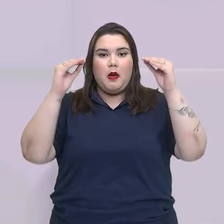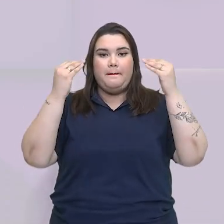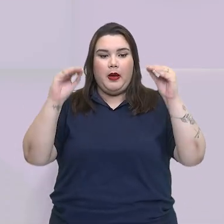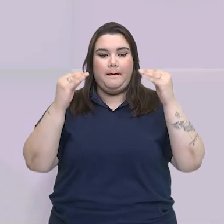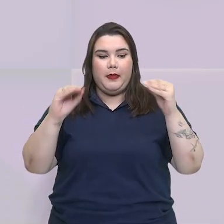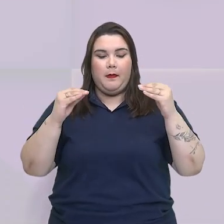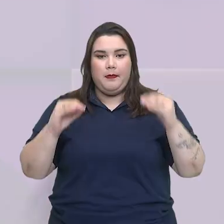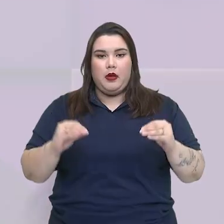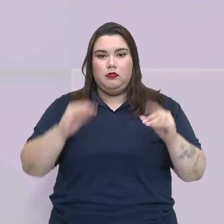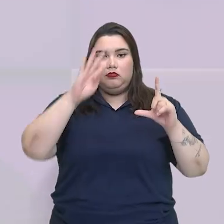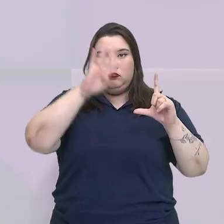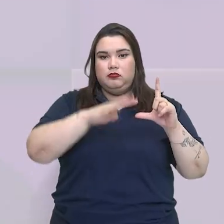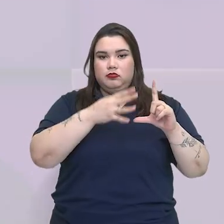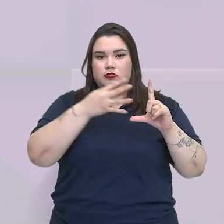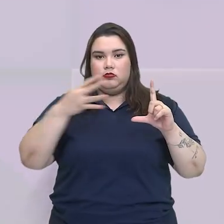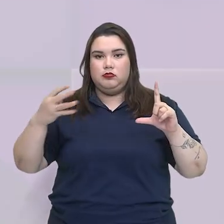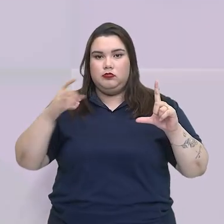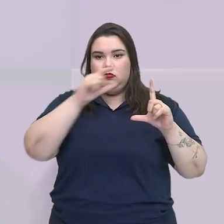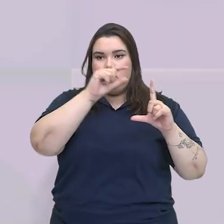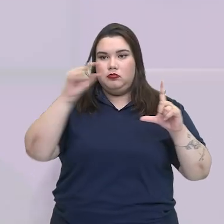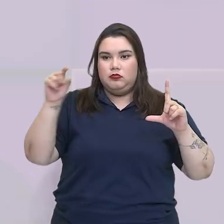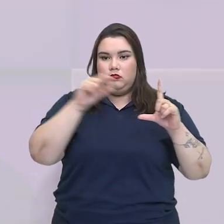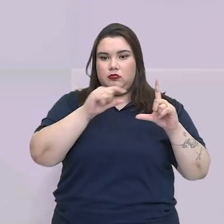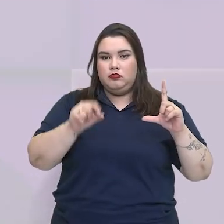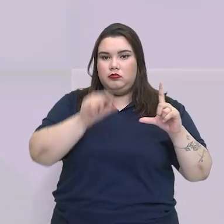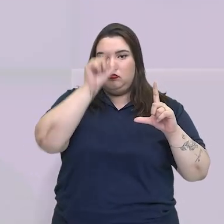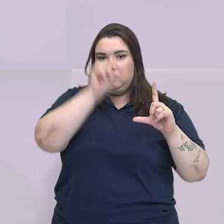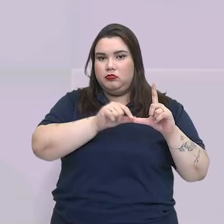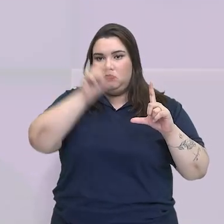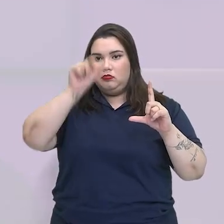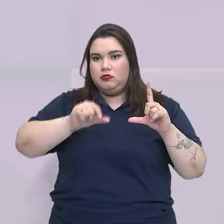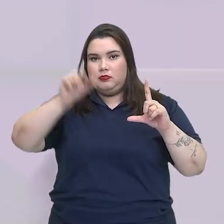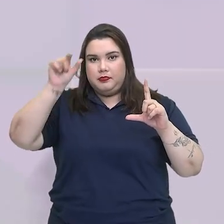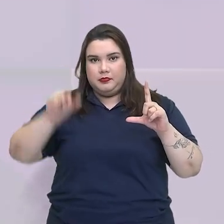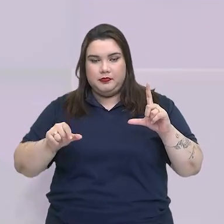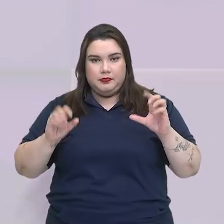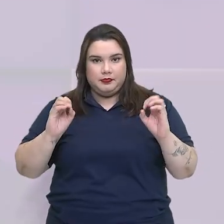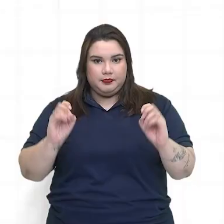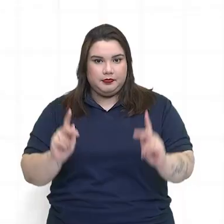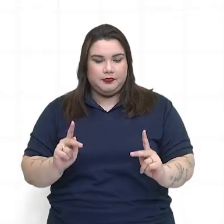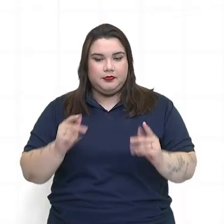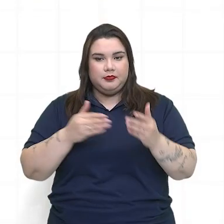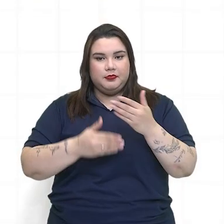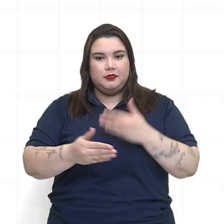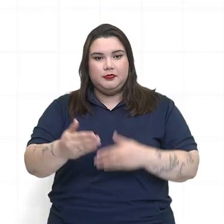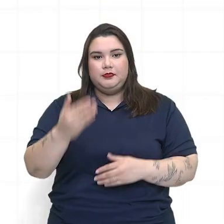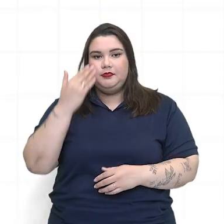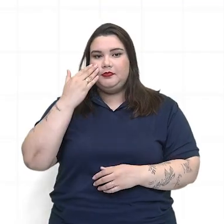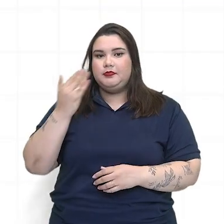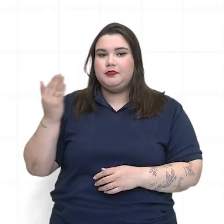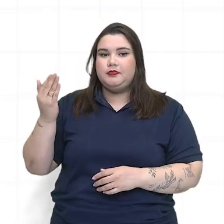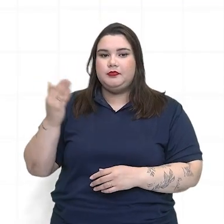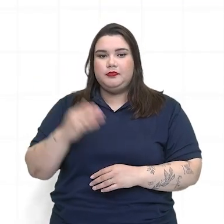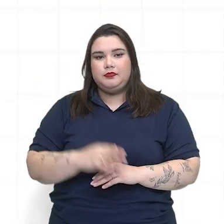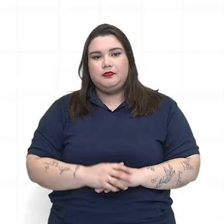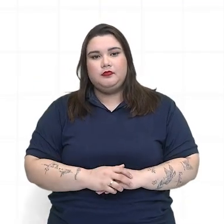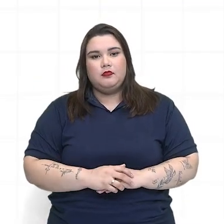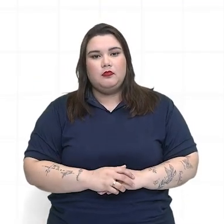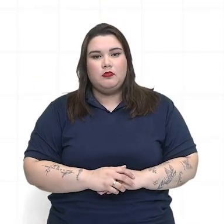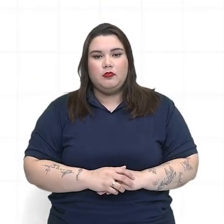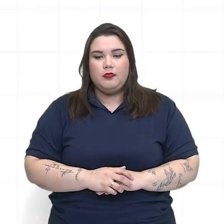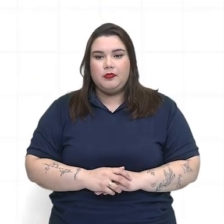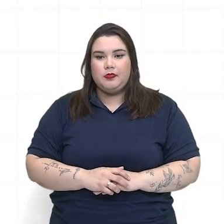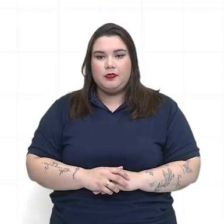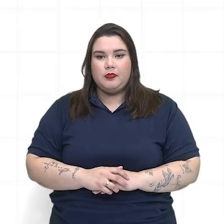inseridas em linhas e colunas, beleza? Então, vamos continuar aí com nossa aula.